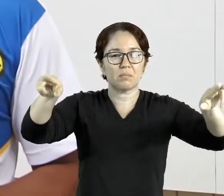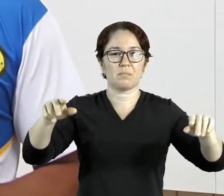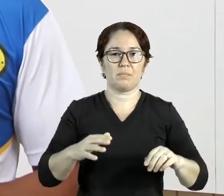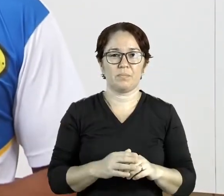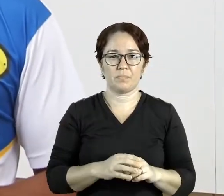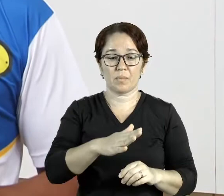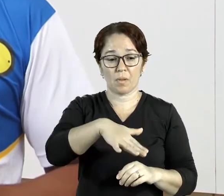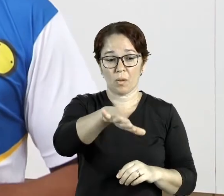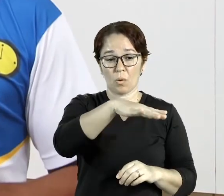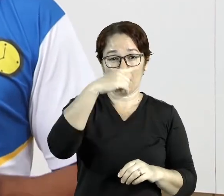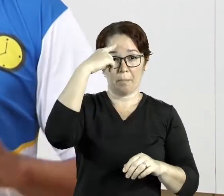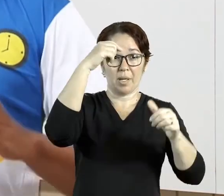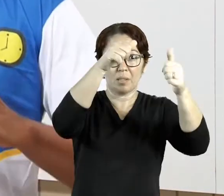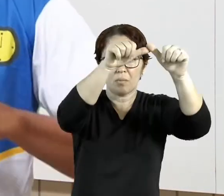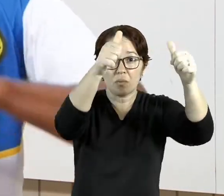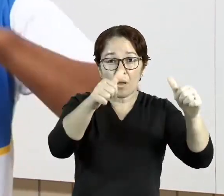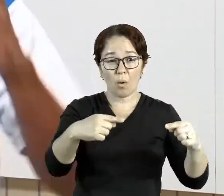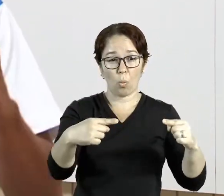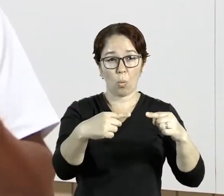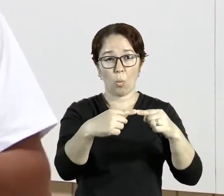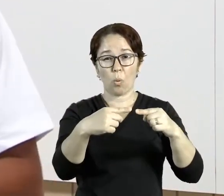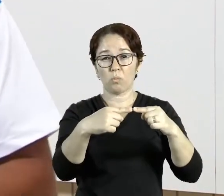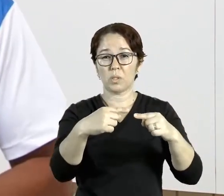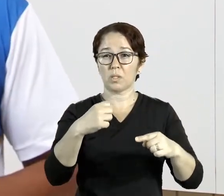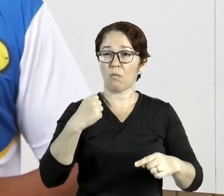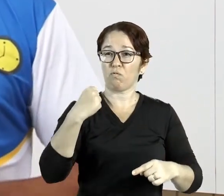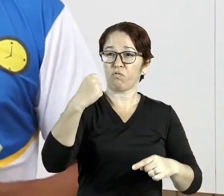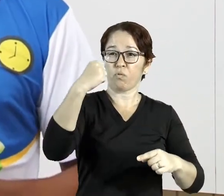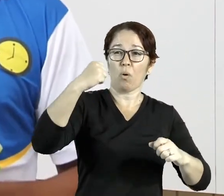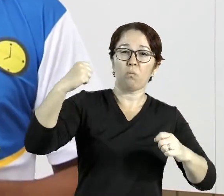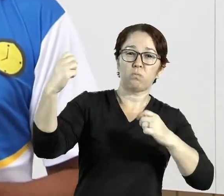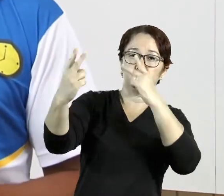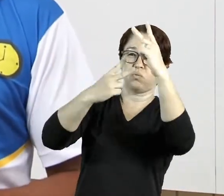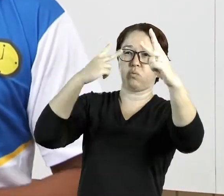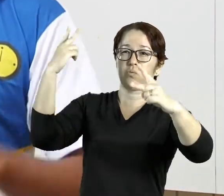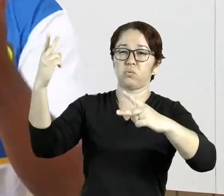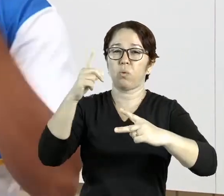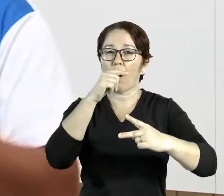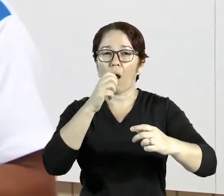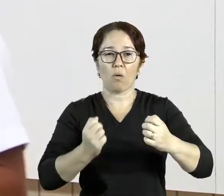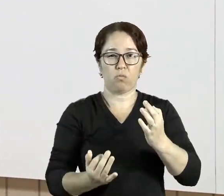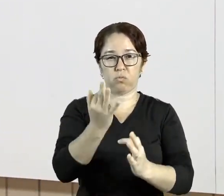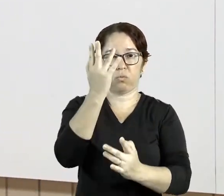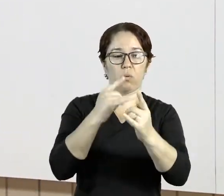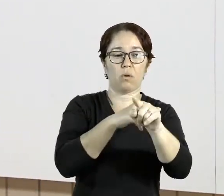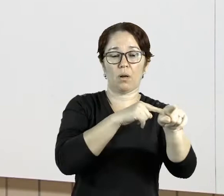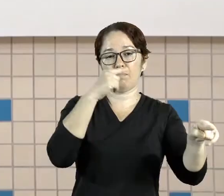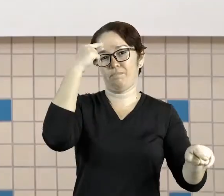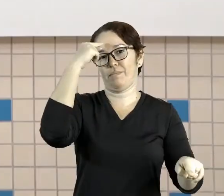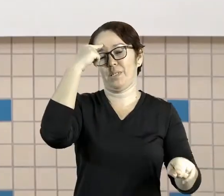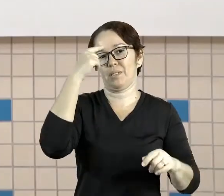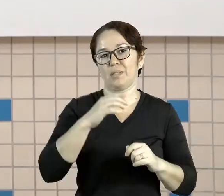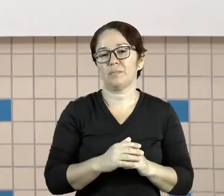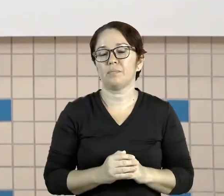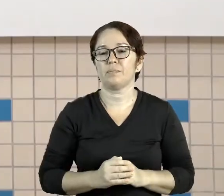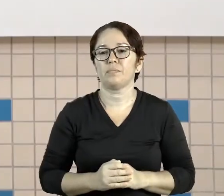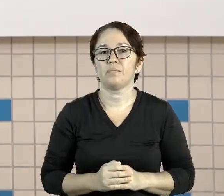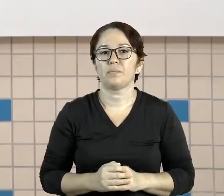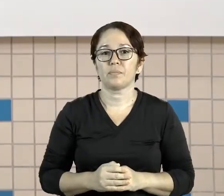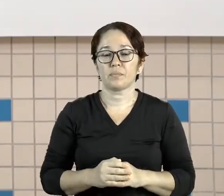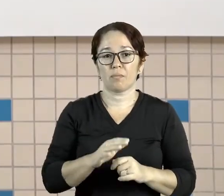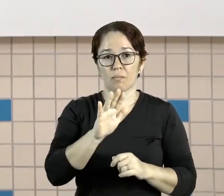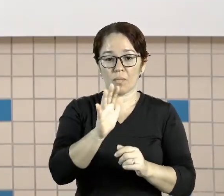natureza, tá? Então, eles acreditavam em vários deuses, tá? Professor, e qual é o oposto de politeísta?